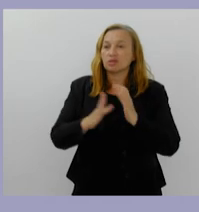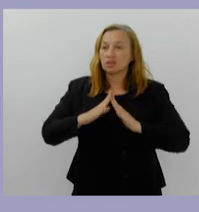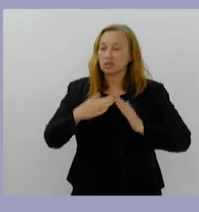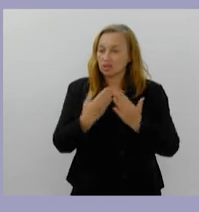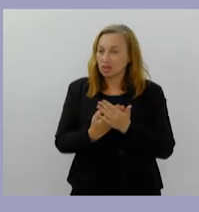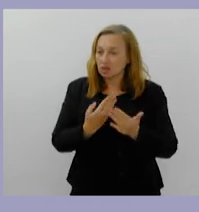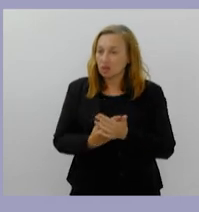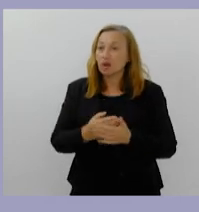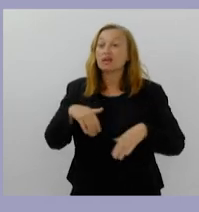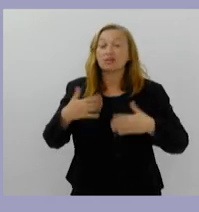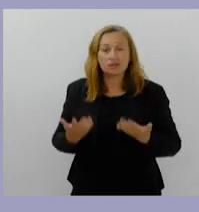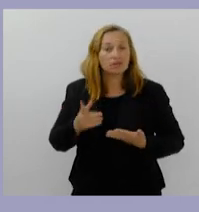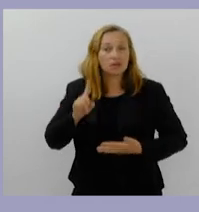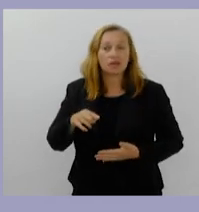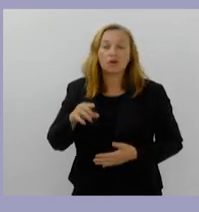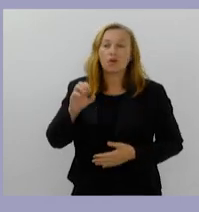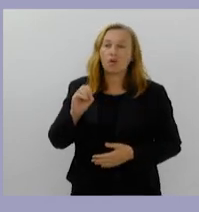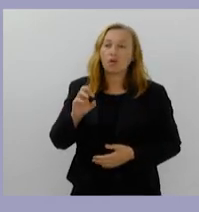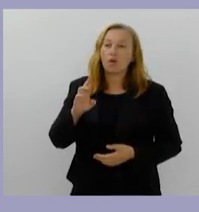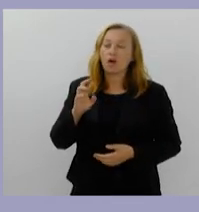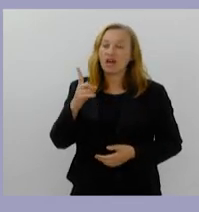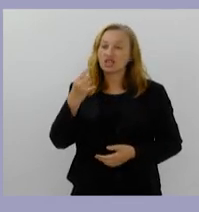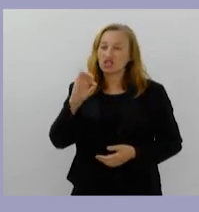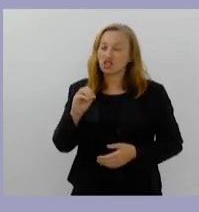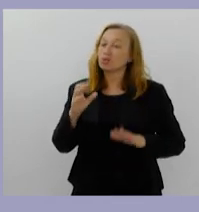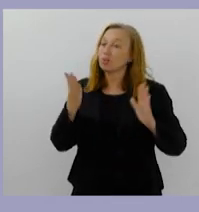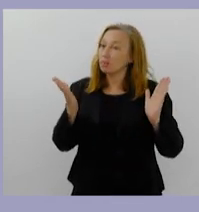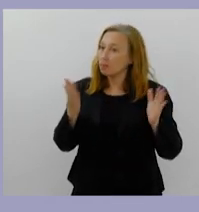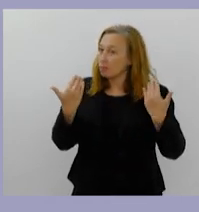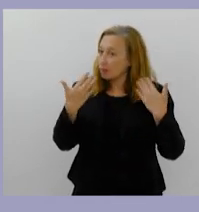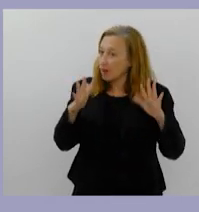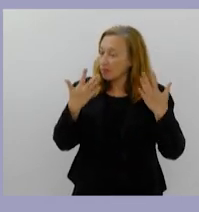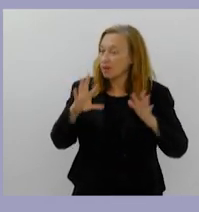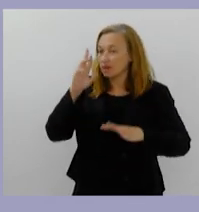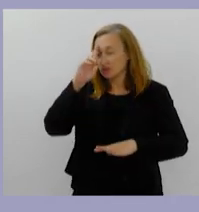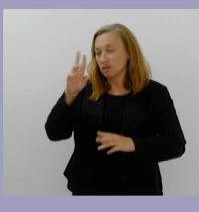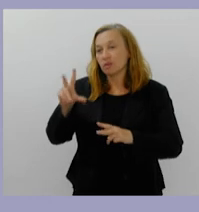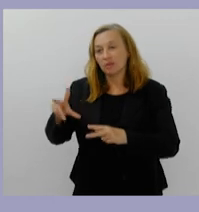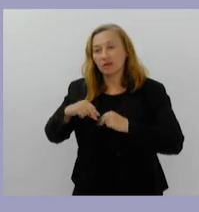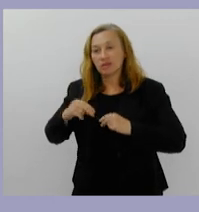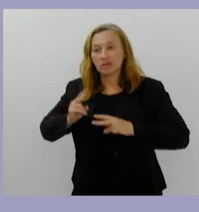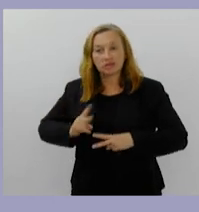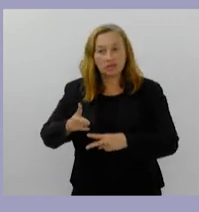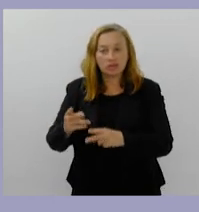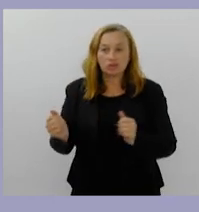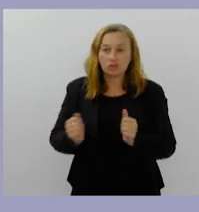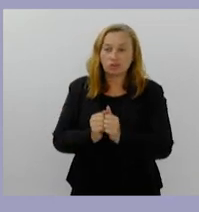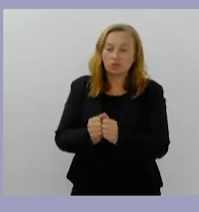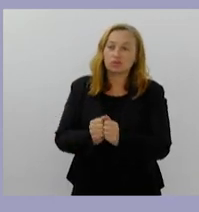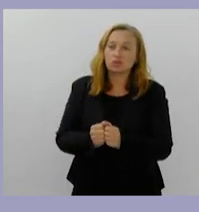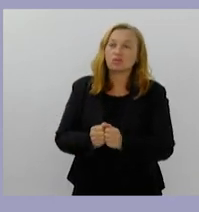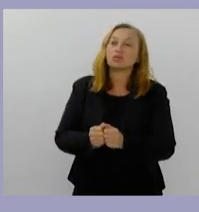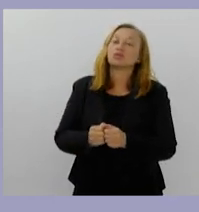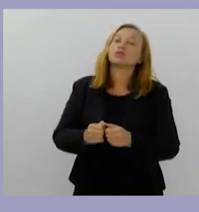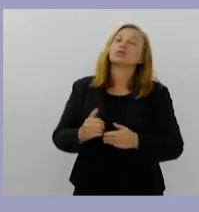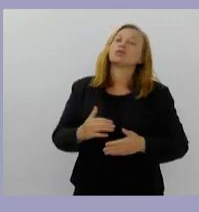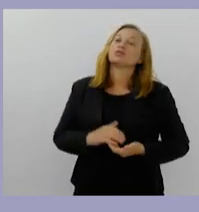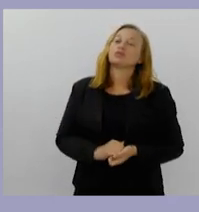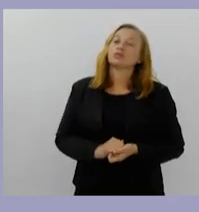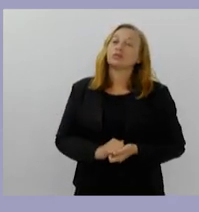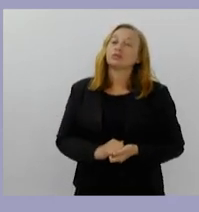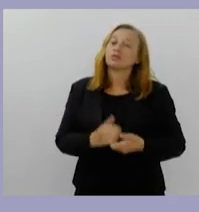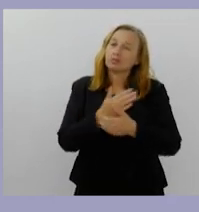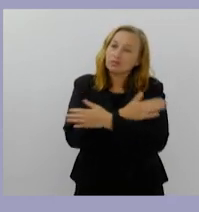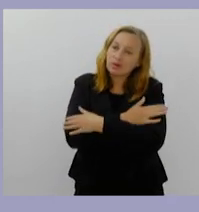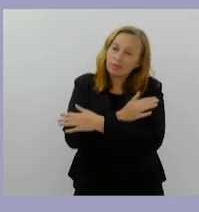escolas. Então é isso. Senhor Orlandino, parabéns. O senhor merece. Siga em frente e avante todos nós. Um